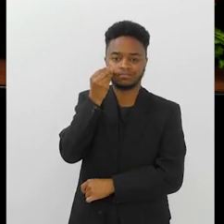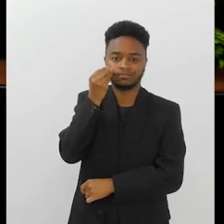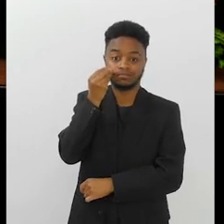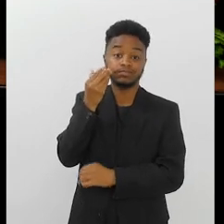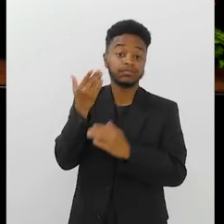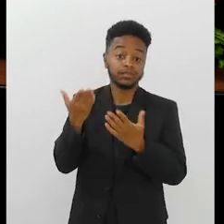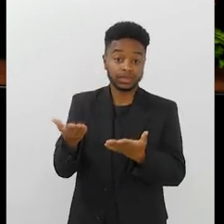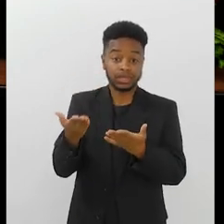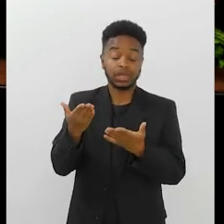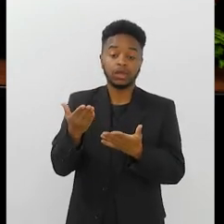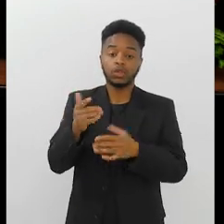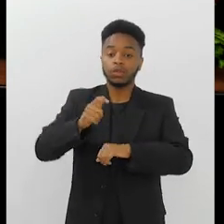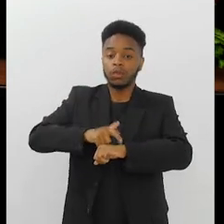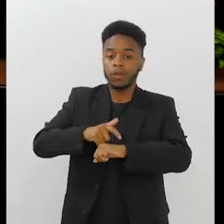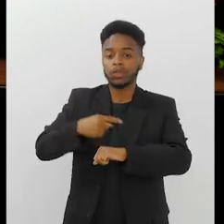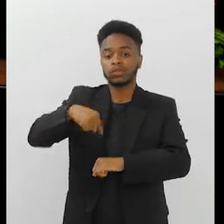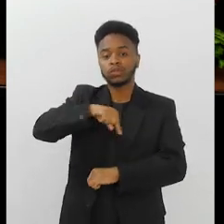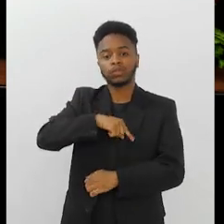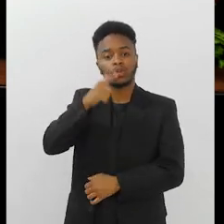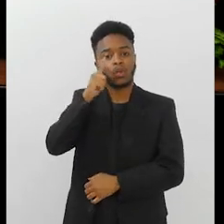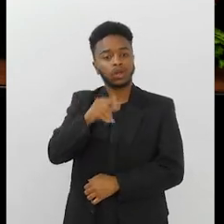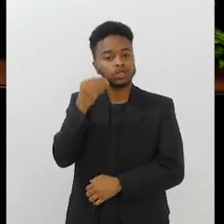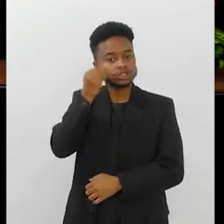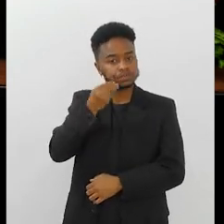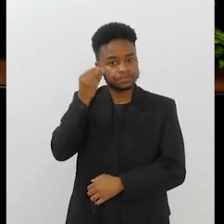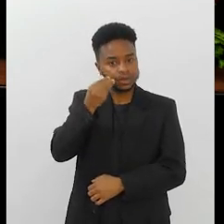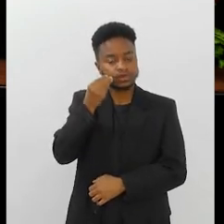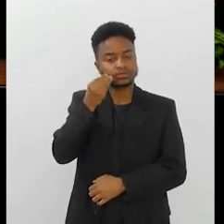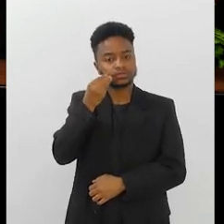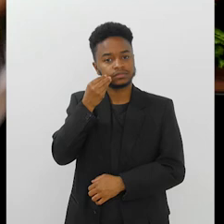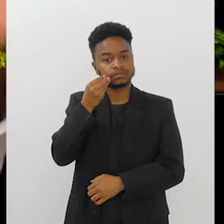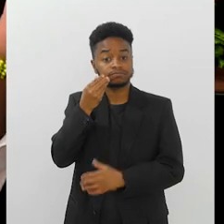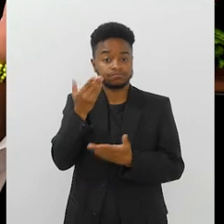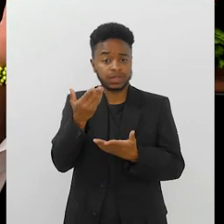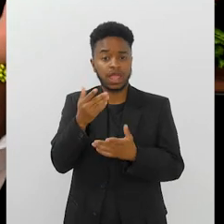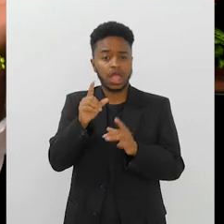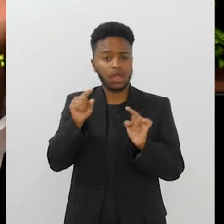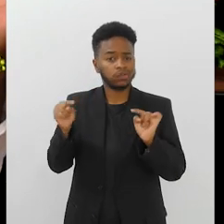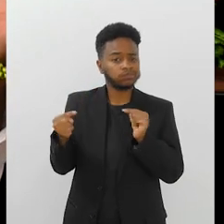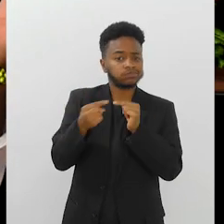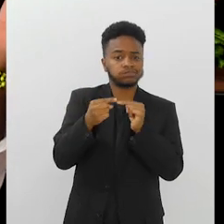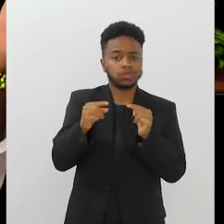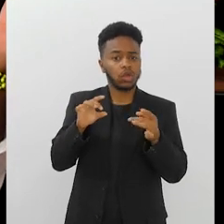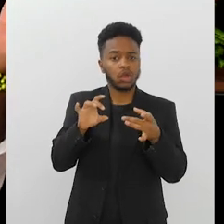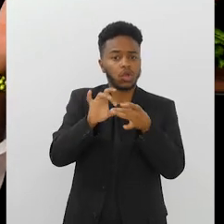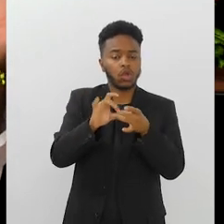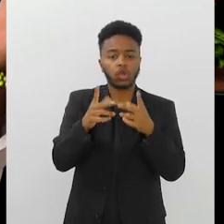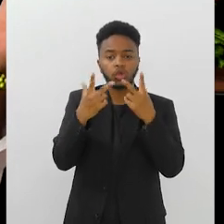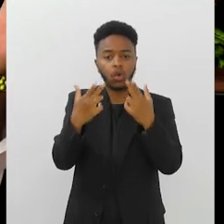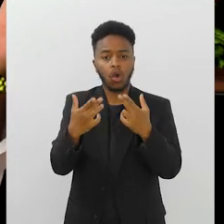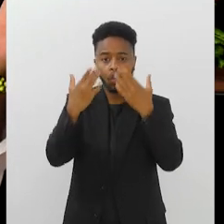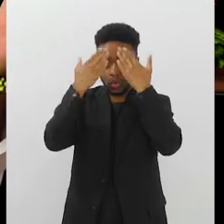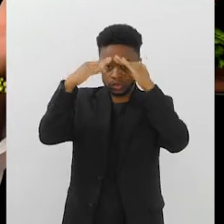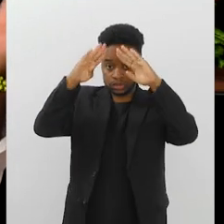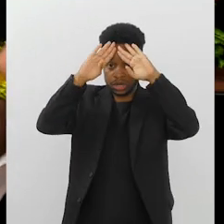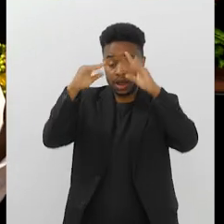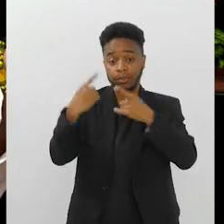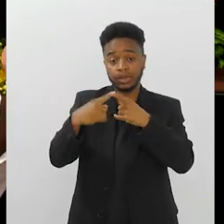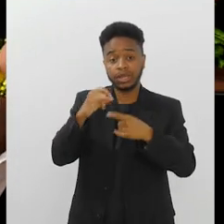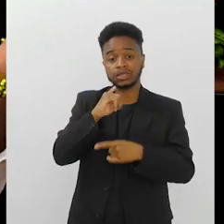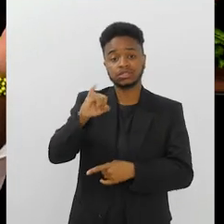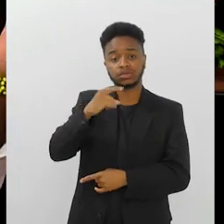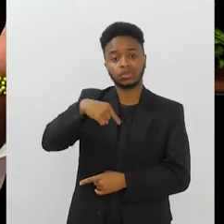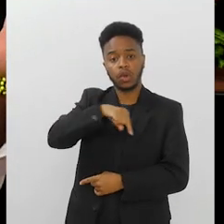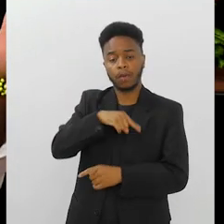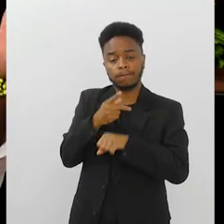experiências desde esse momento que a gente ganha experiência a gente se torna um orixá vamos dizer assim porque quando a gente busca orixá a gente busca a